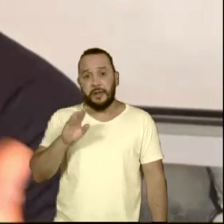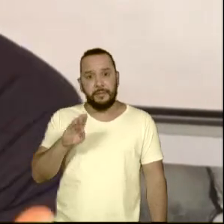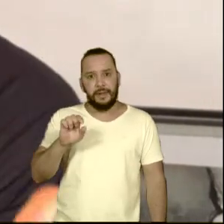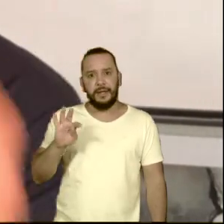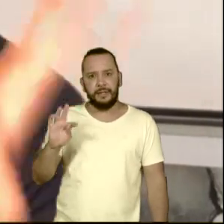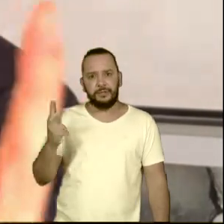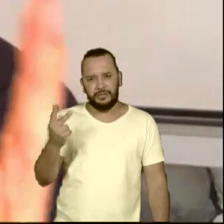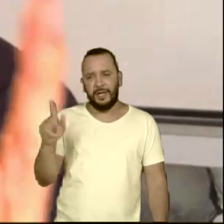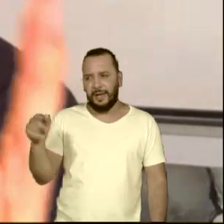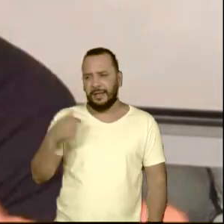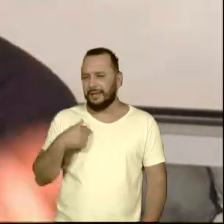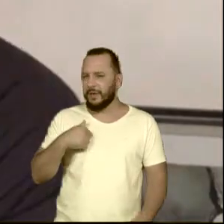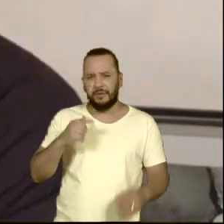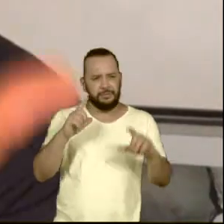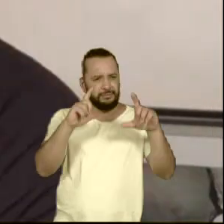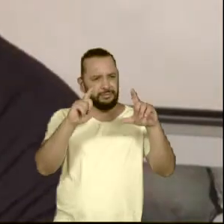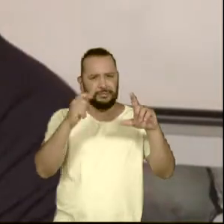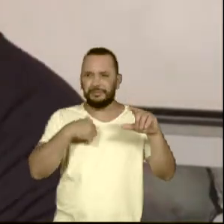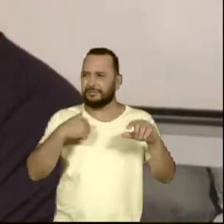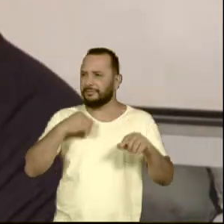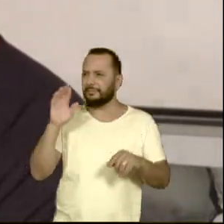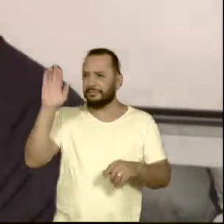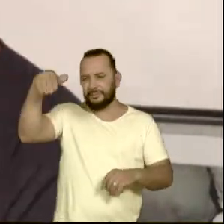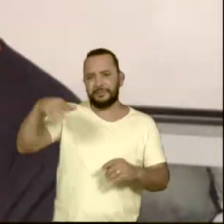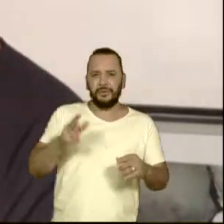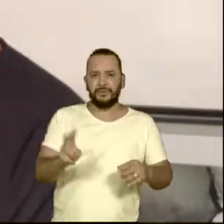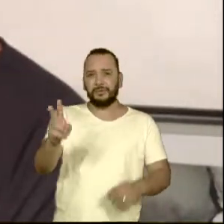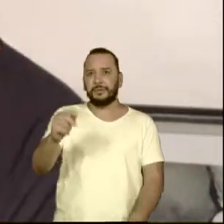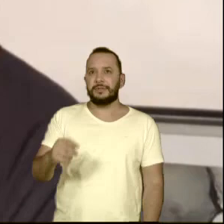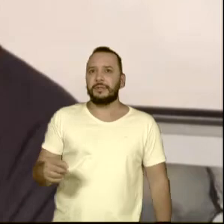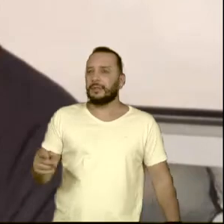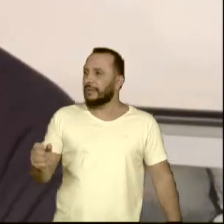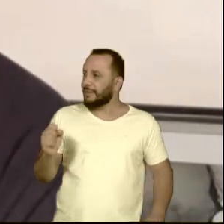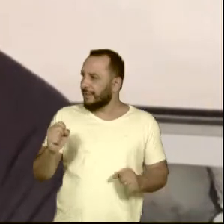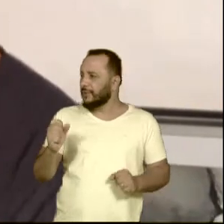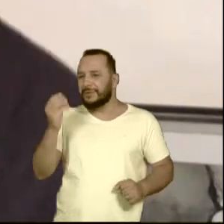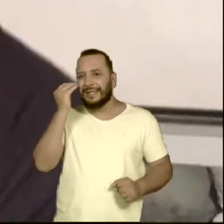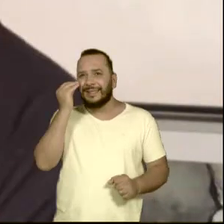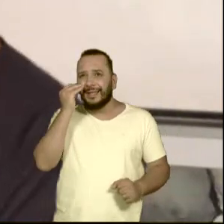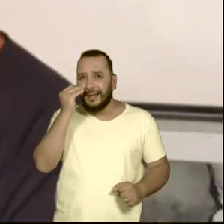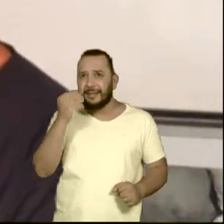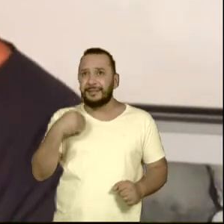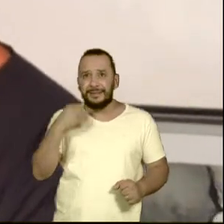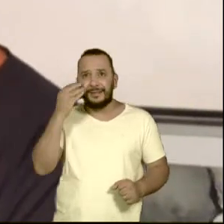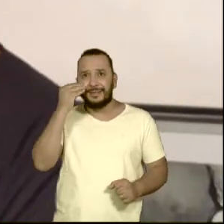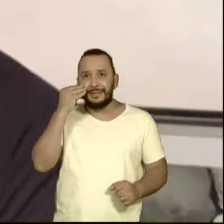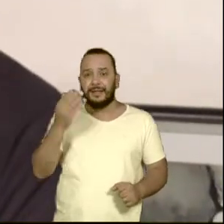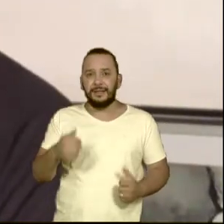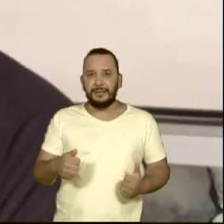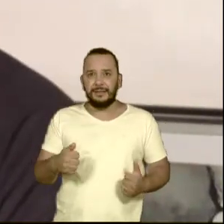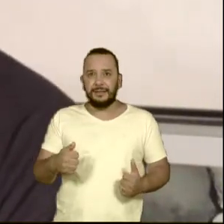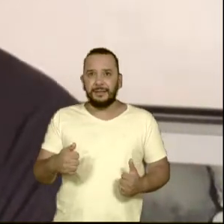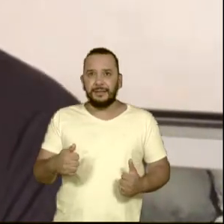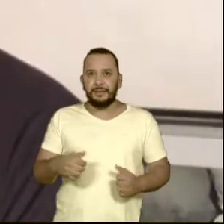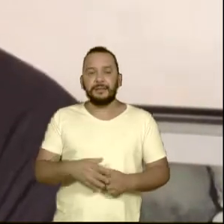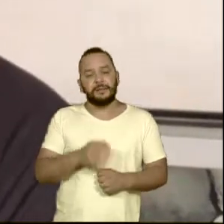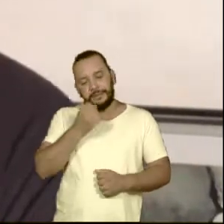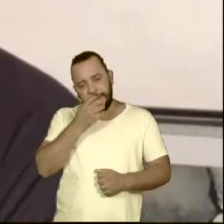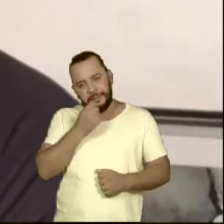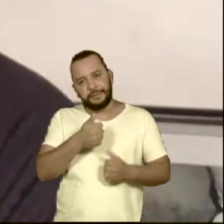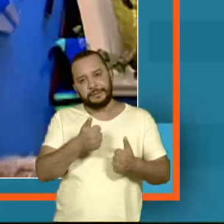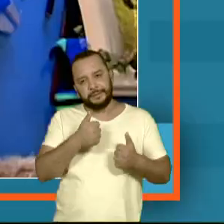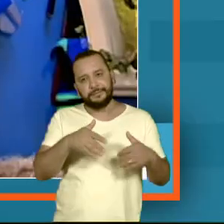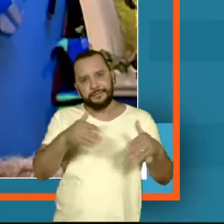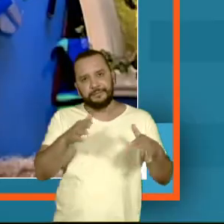a solução, como eu falei, fecha lá e acertou, e vamos embora, valeu. Eu falei, Beth, deixa eu tentar, deixa eu deixa eu tentar. Tá bom,